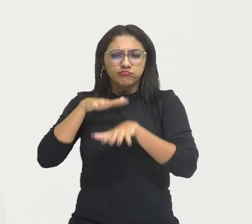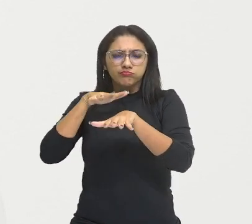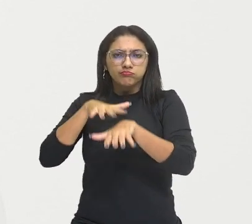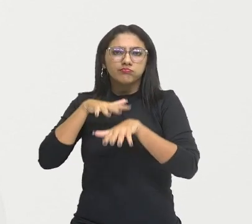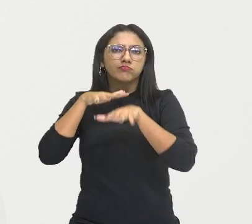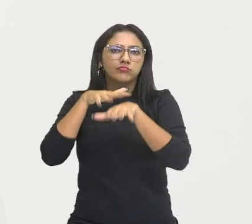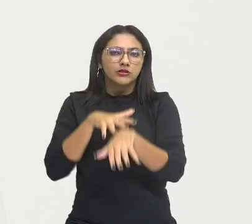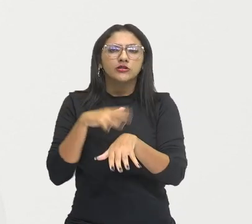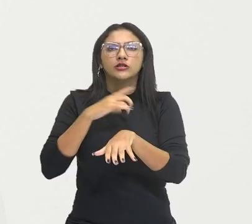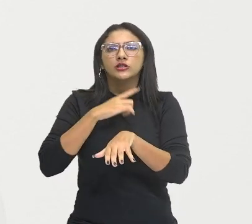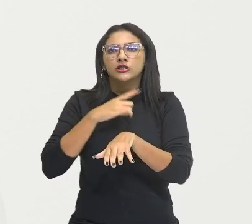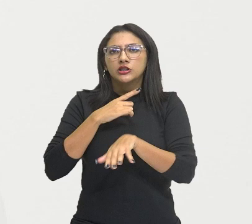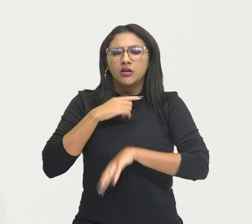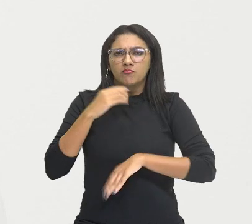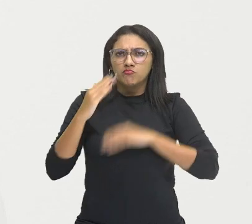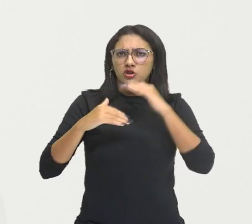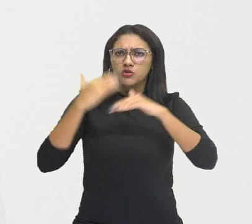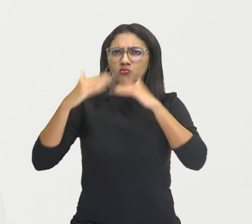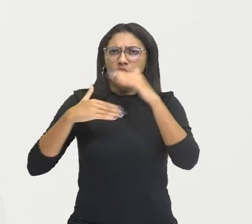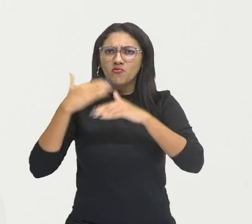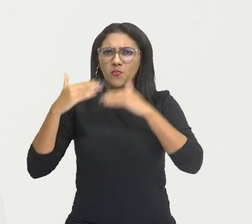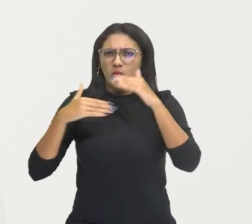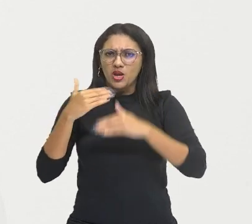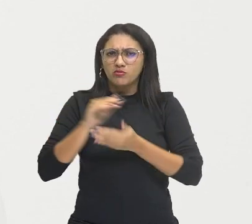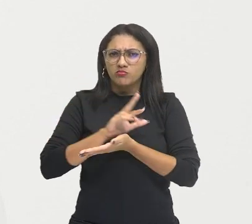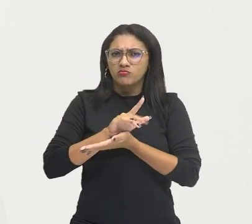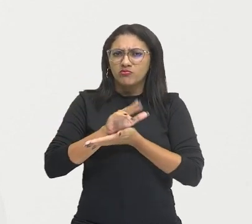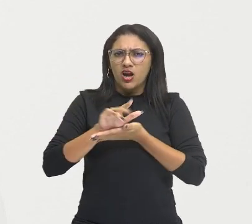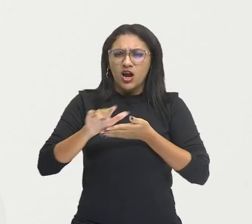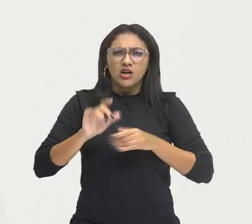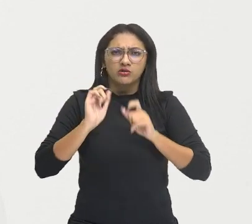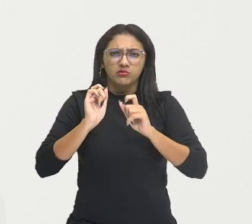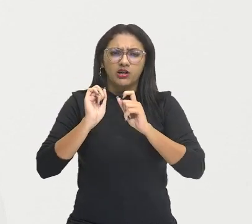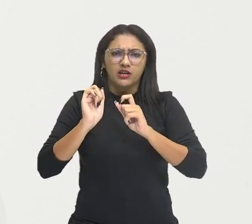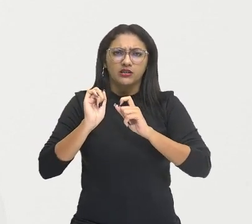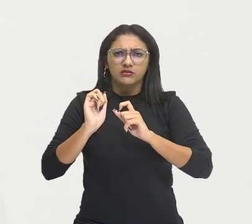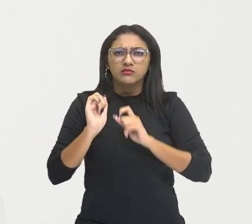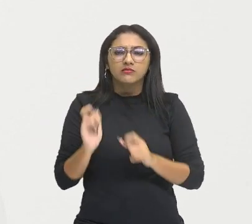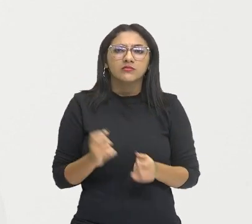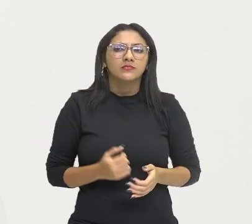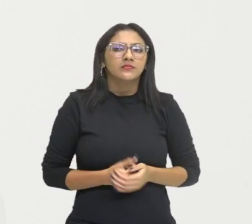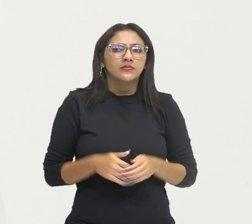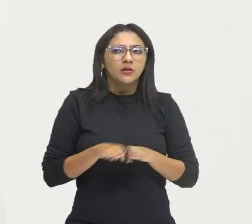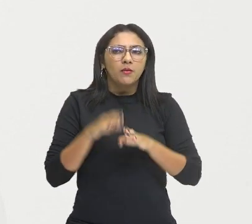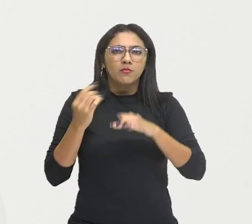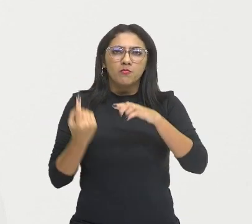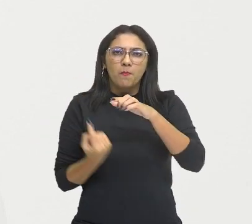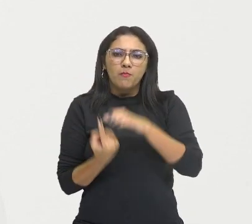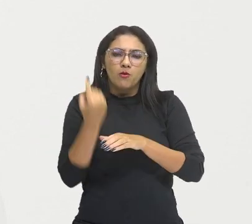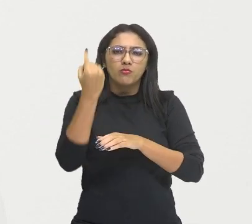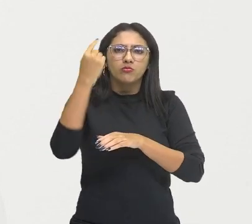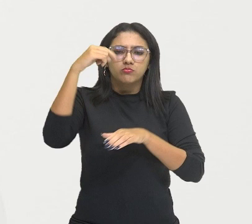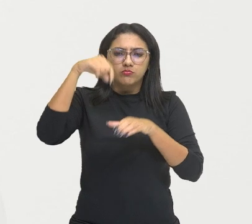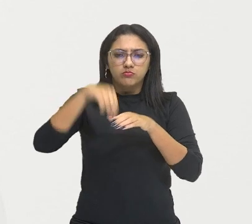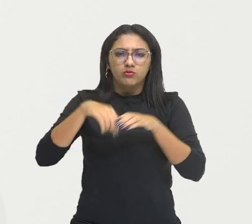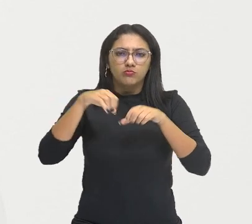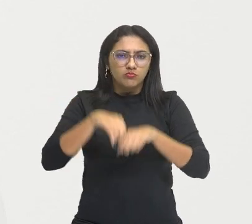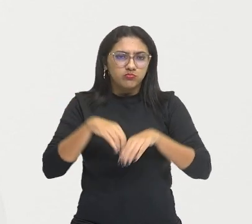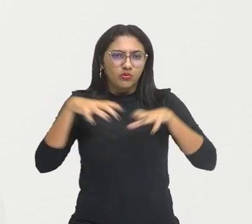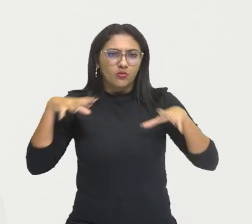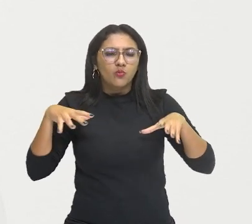pelo desenvolvimento dos armamentos nucleares dessas duas superpotências. Quais são, professor? Estados Unidos